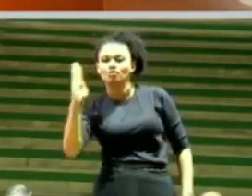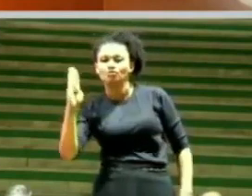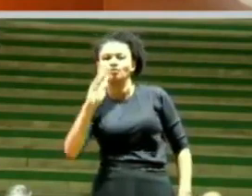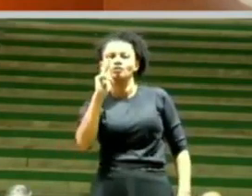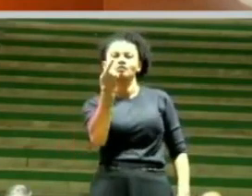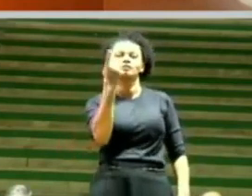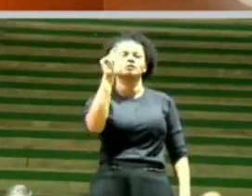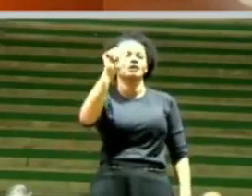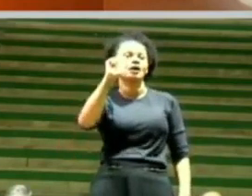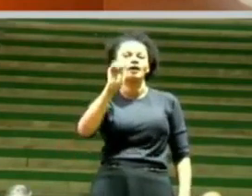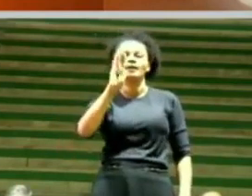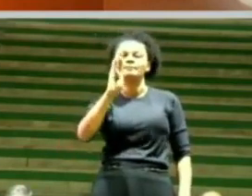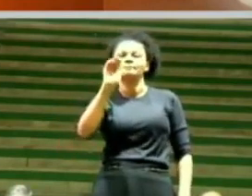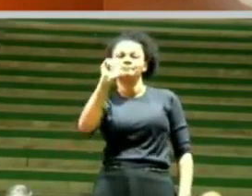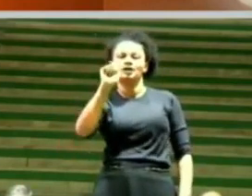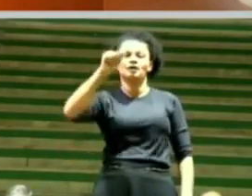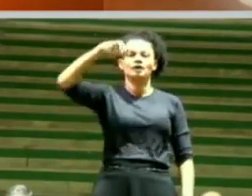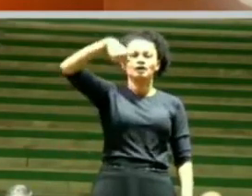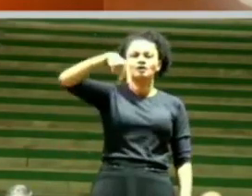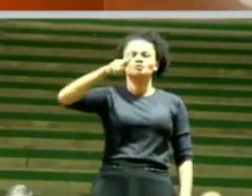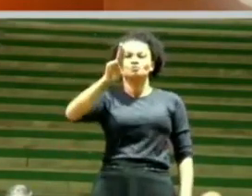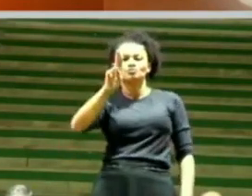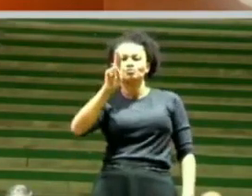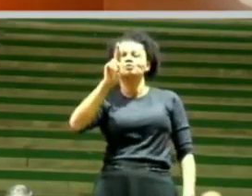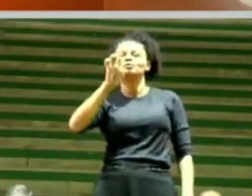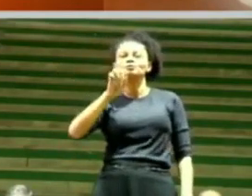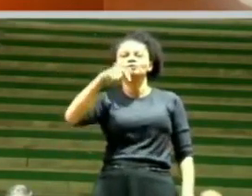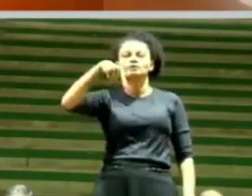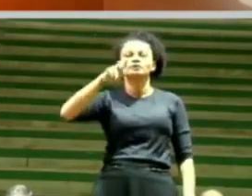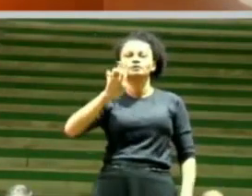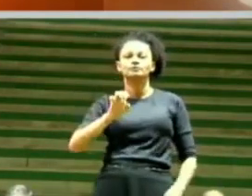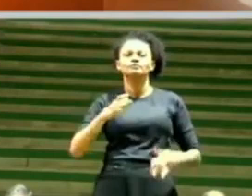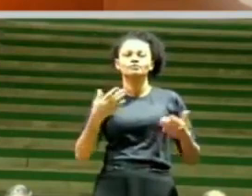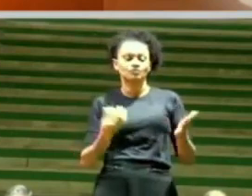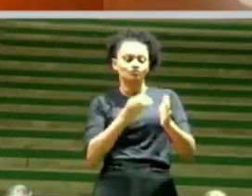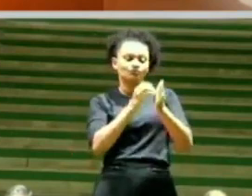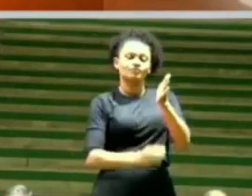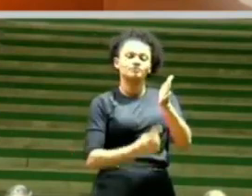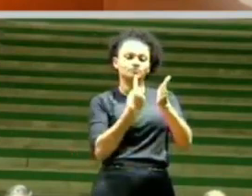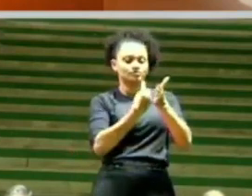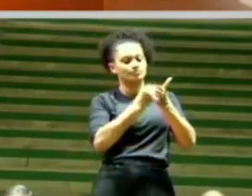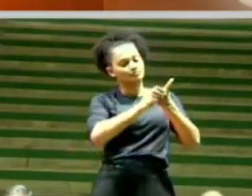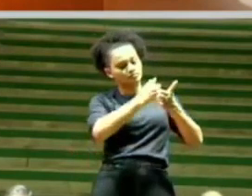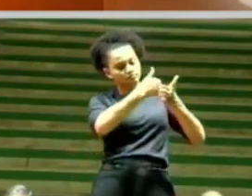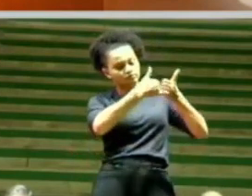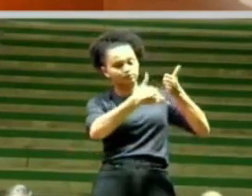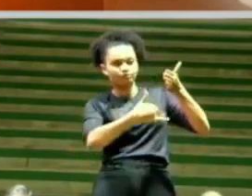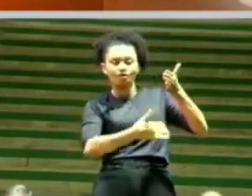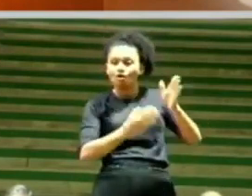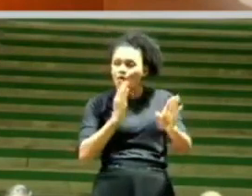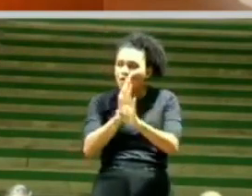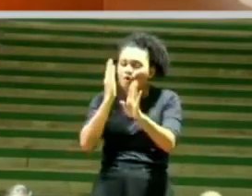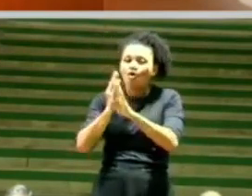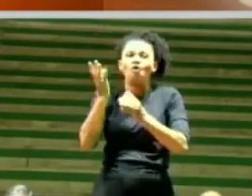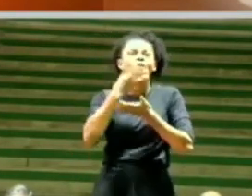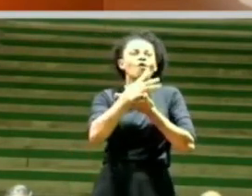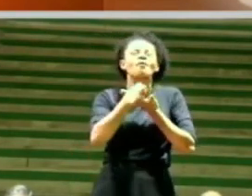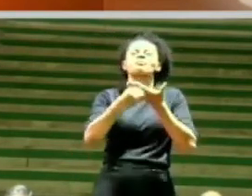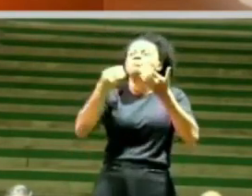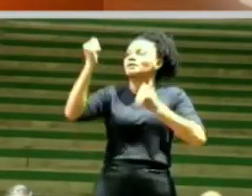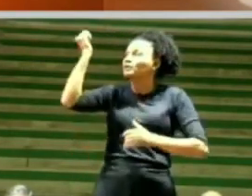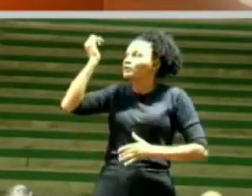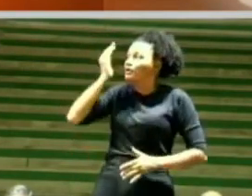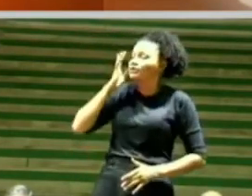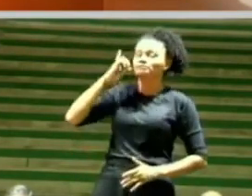capítulo 3, do verso 1 ao 3, por favor, se manifestem dizendo graças a